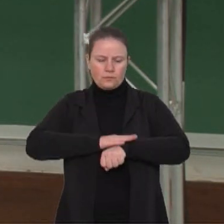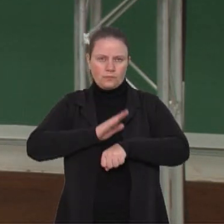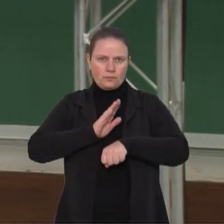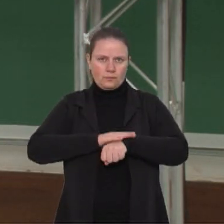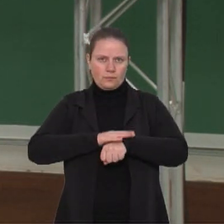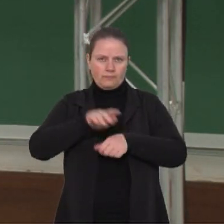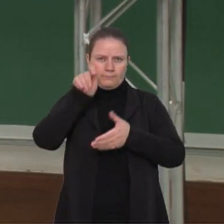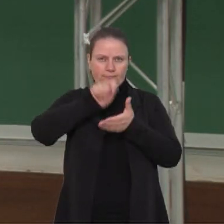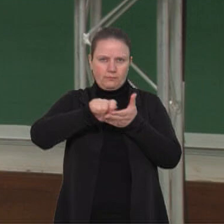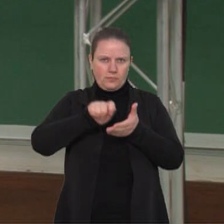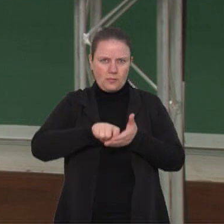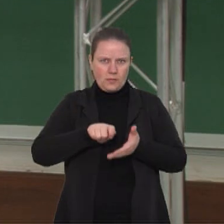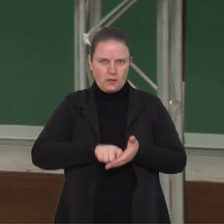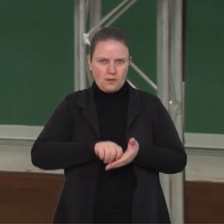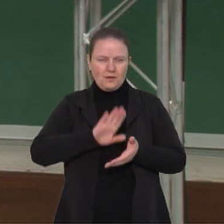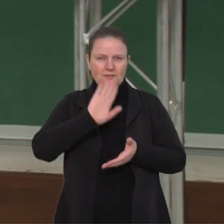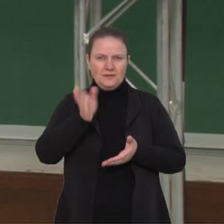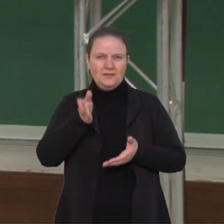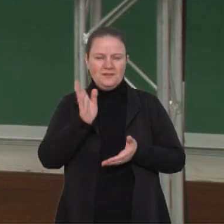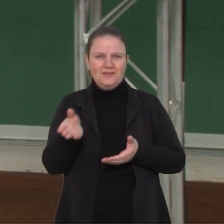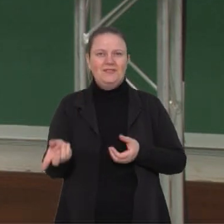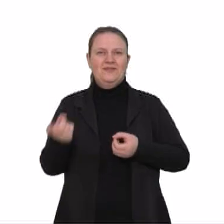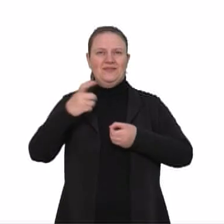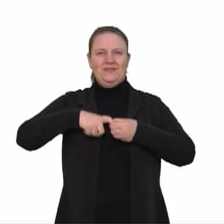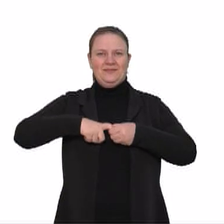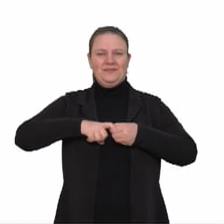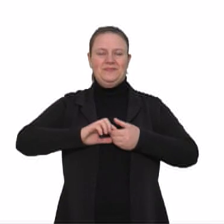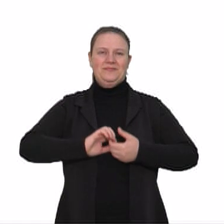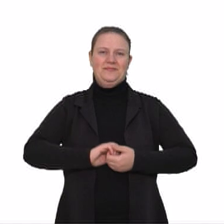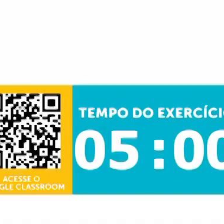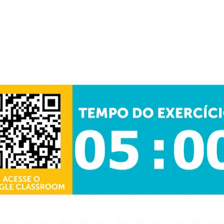vocês resolverem e daqui a pouco nós voltamos.